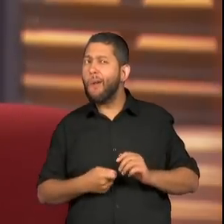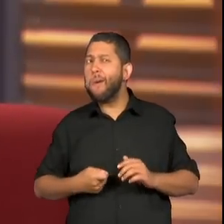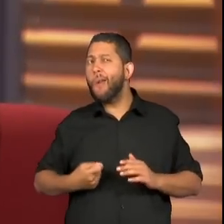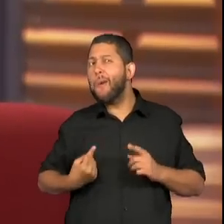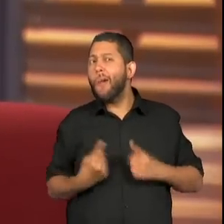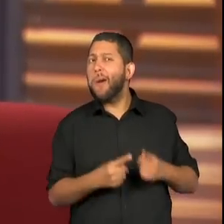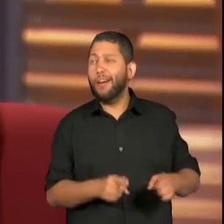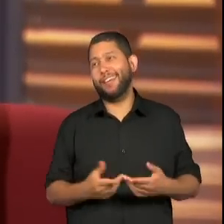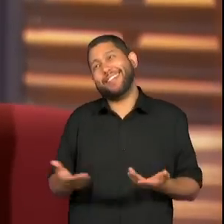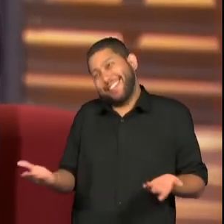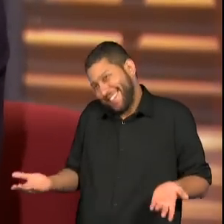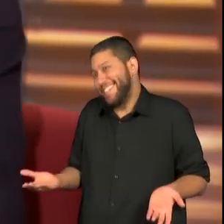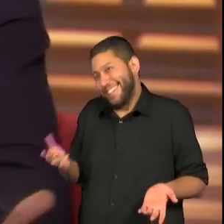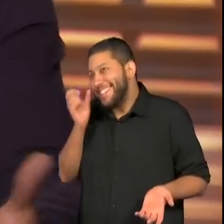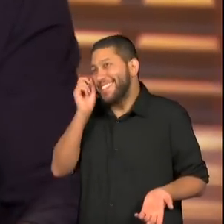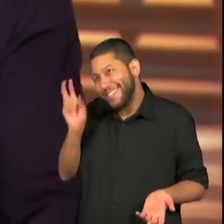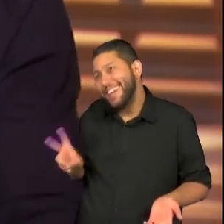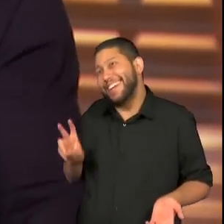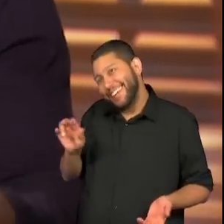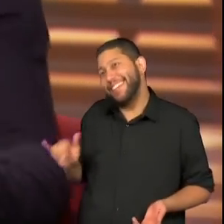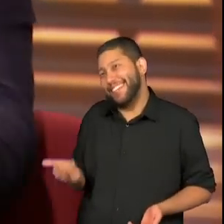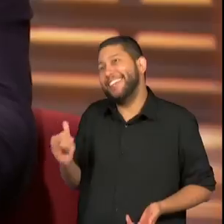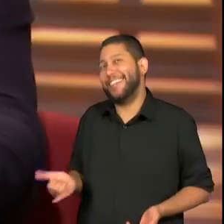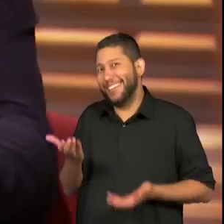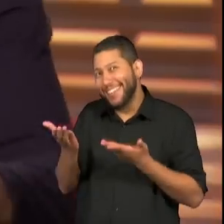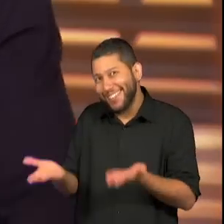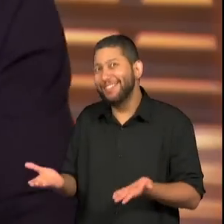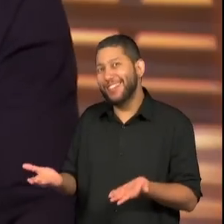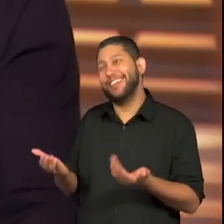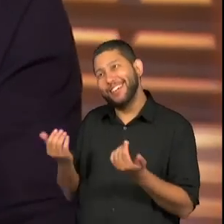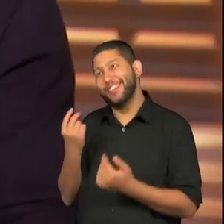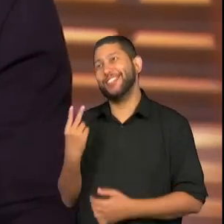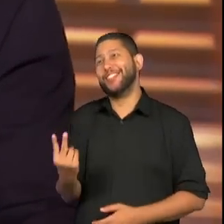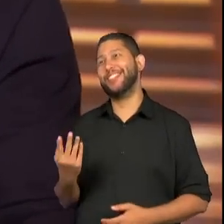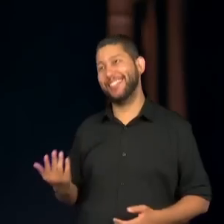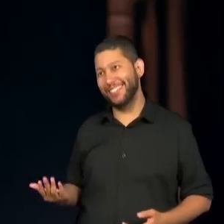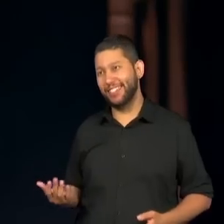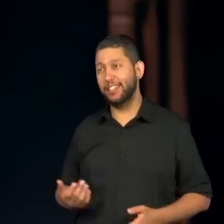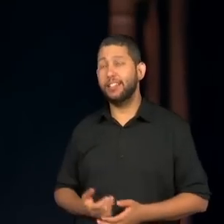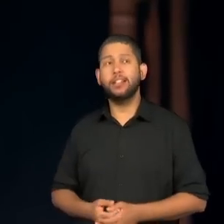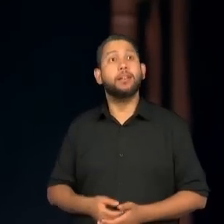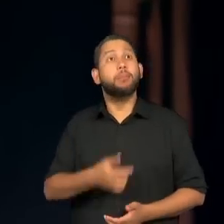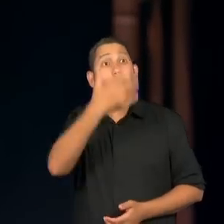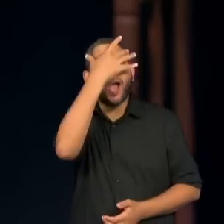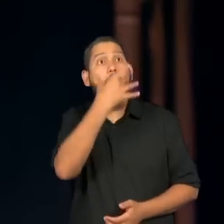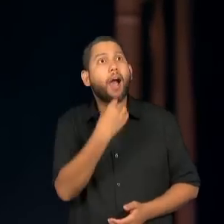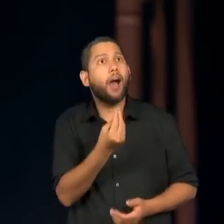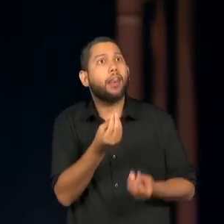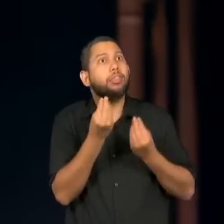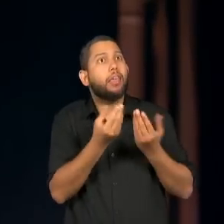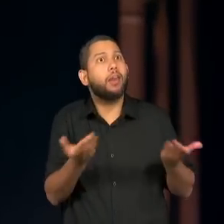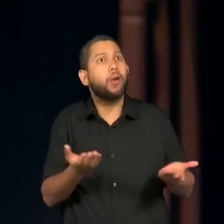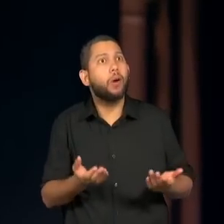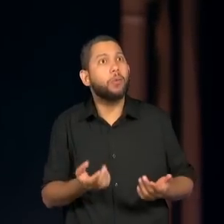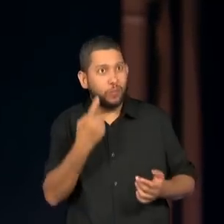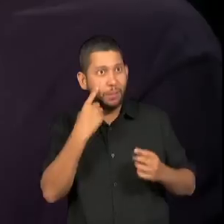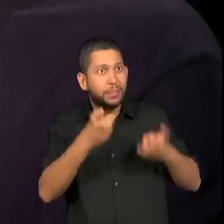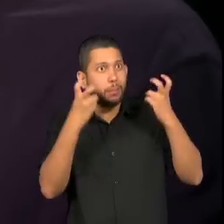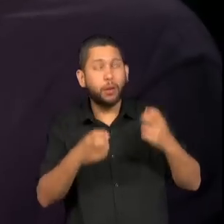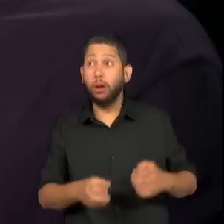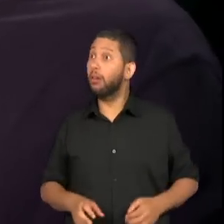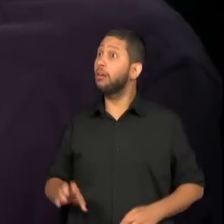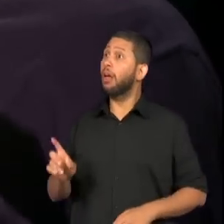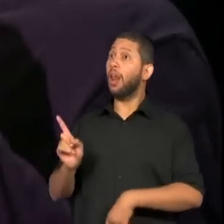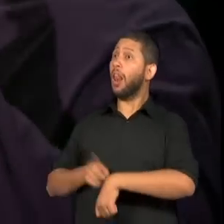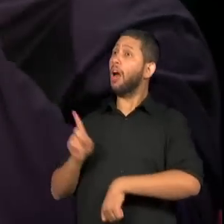que quais as que eu iria cantar. Não sei se ouviram, mas eu mandei antes. E a cara dele? Você percebeu assim, ô louco, meu? Não, na